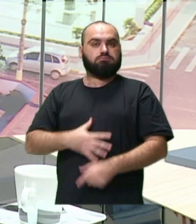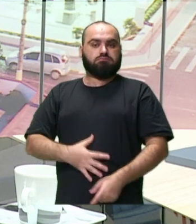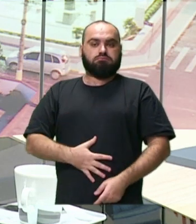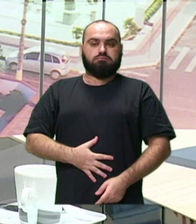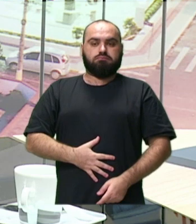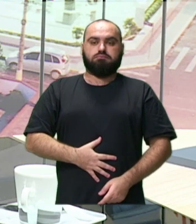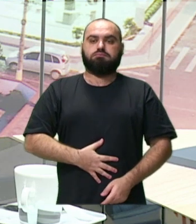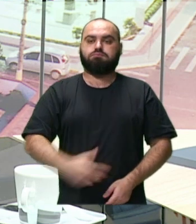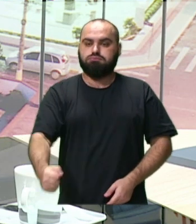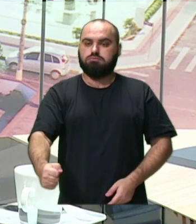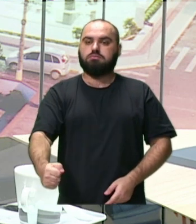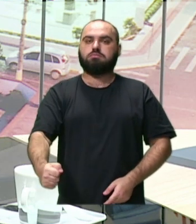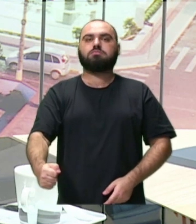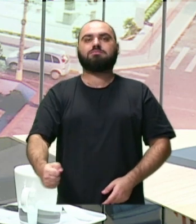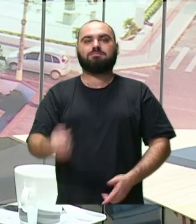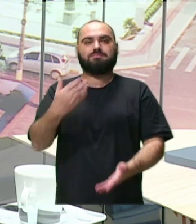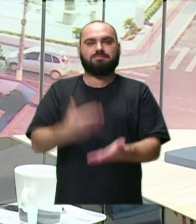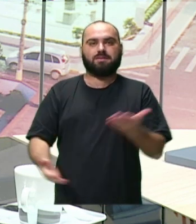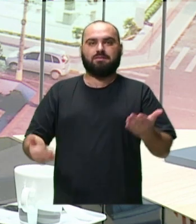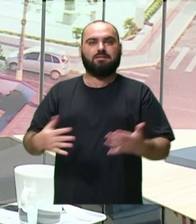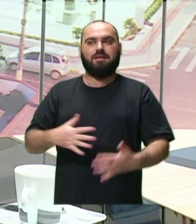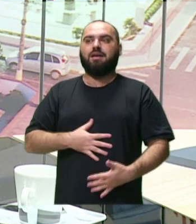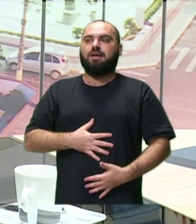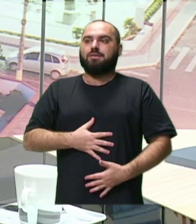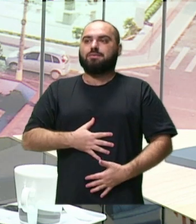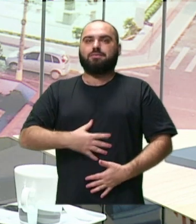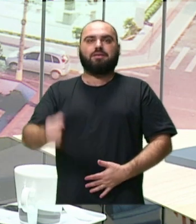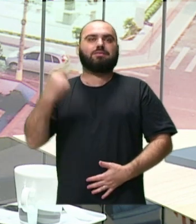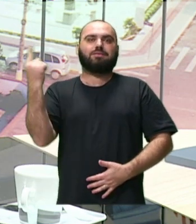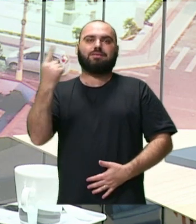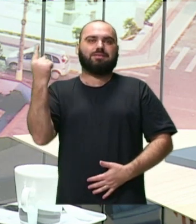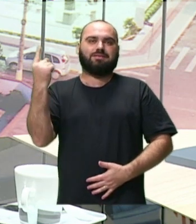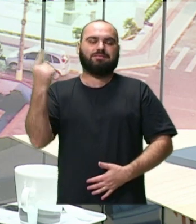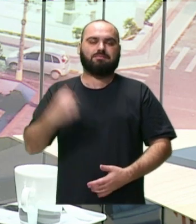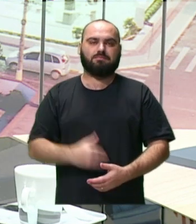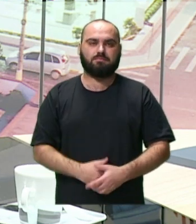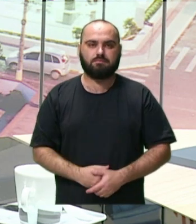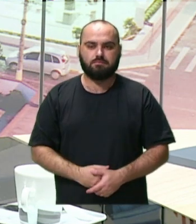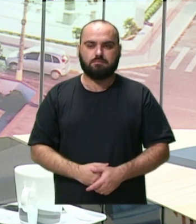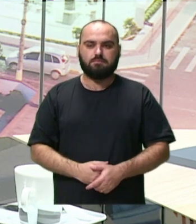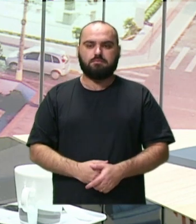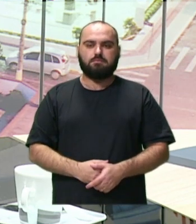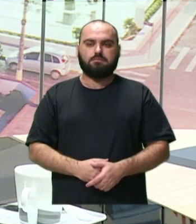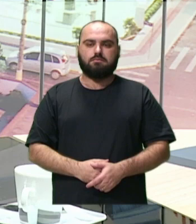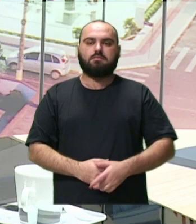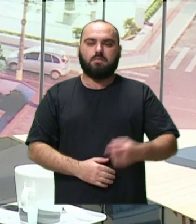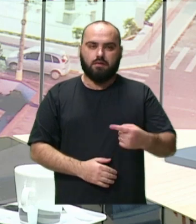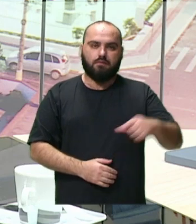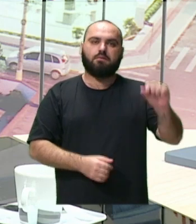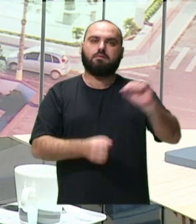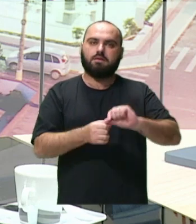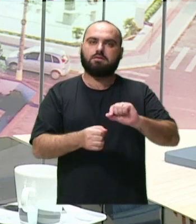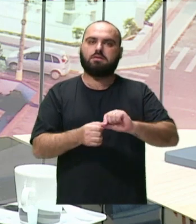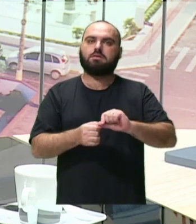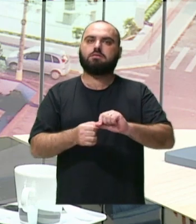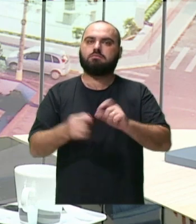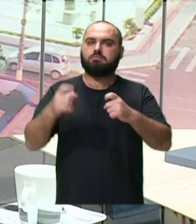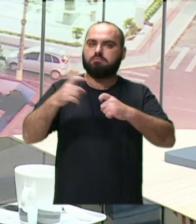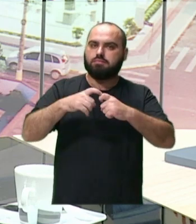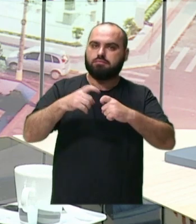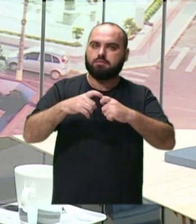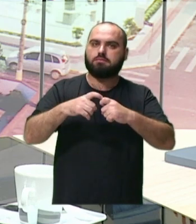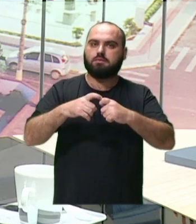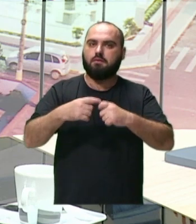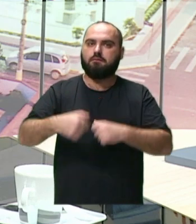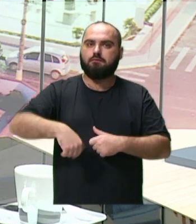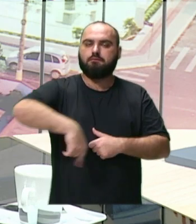aborto espontâneo, não era da vontade dela, e que depois que ela fez lá a curetagem, ela foi junto com o